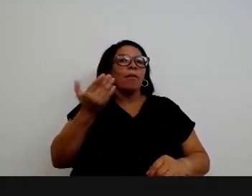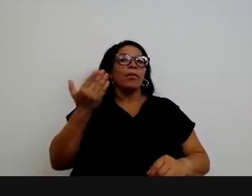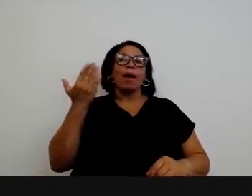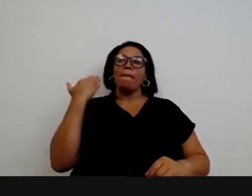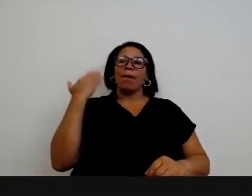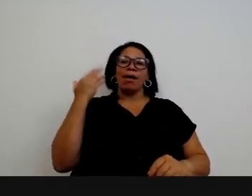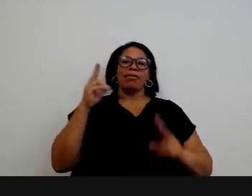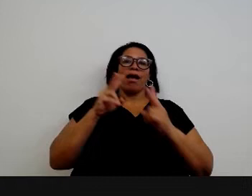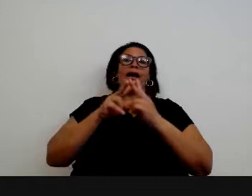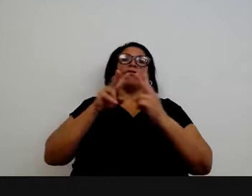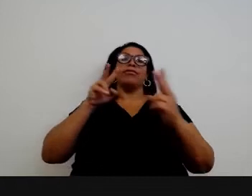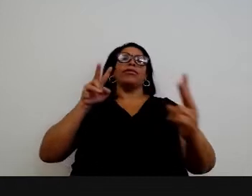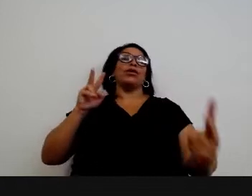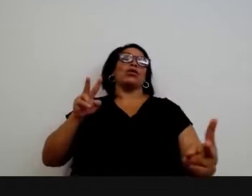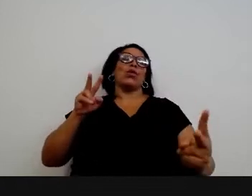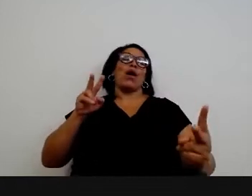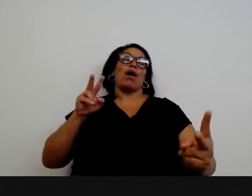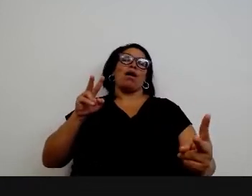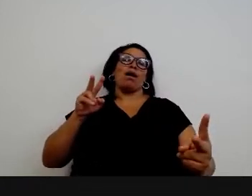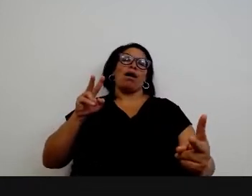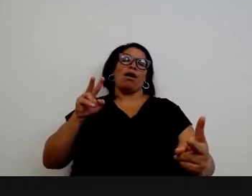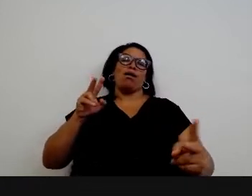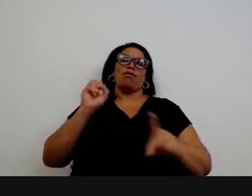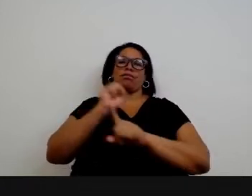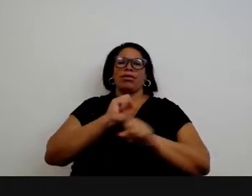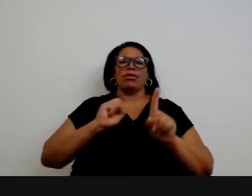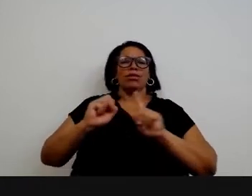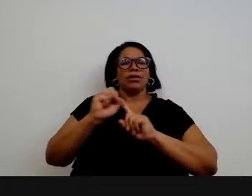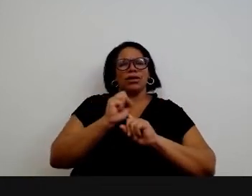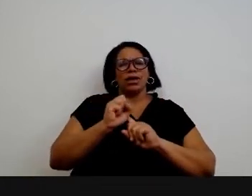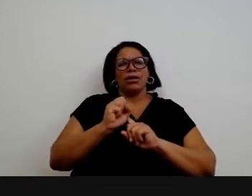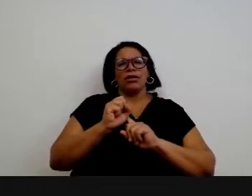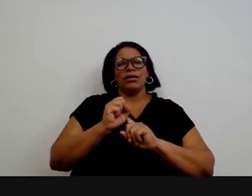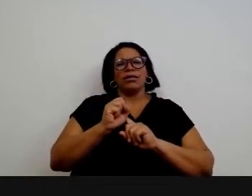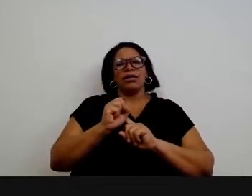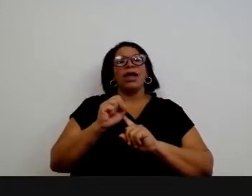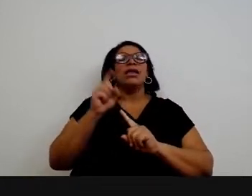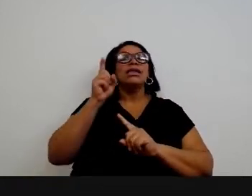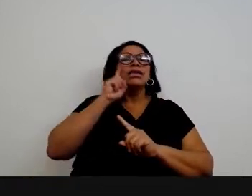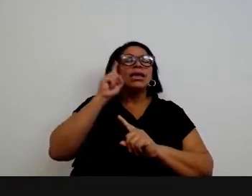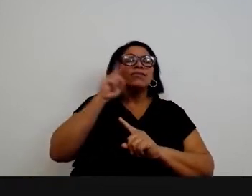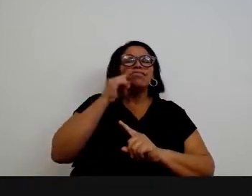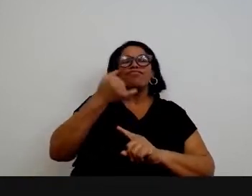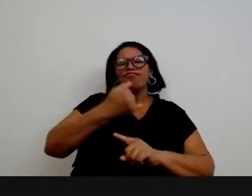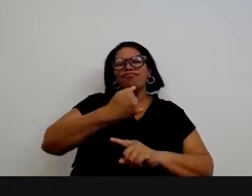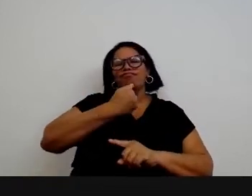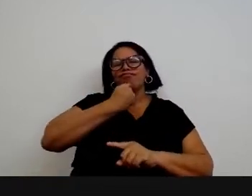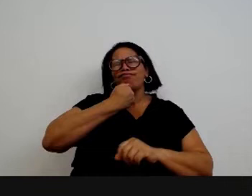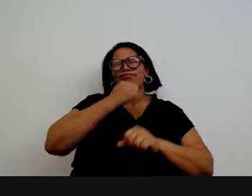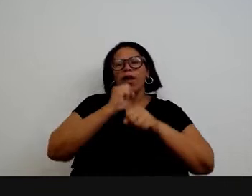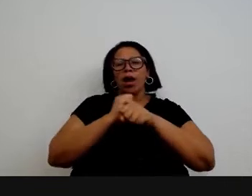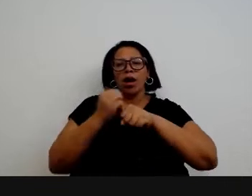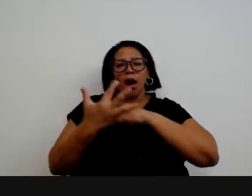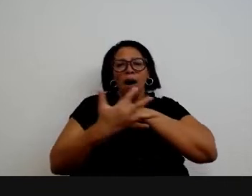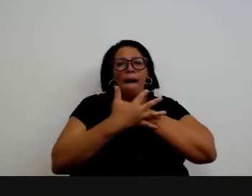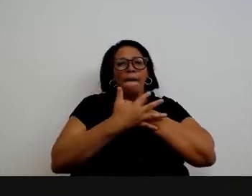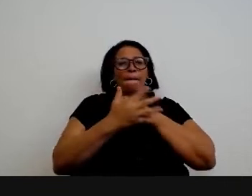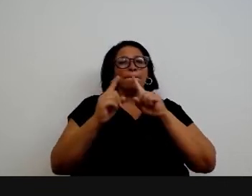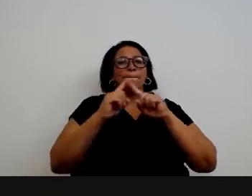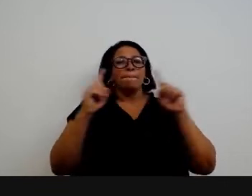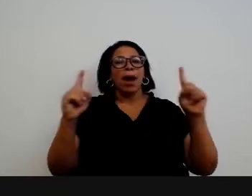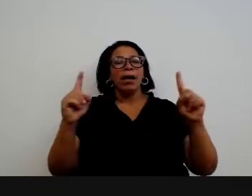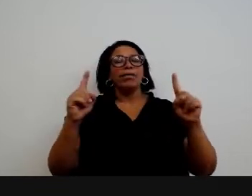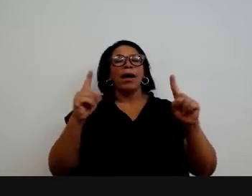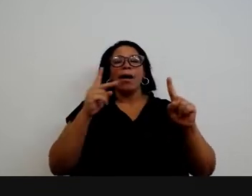aproximou tanto no instante virtual desta sociedade que, por mais que tenha sido muito triste tudo o que aconteceu, também permitiu